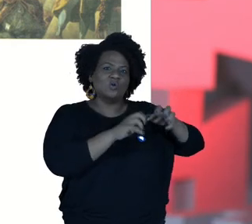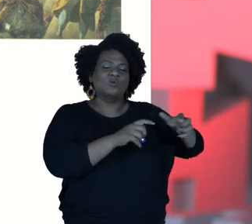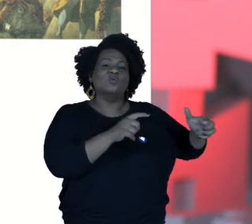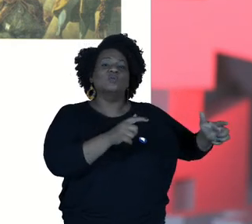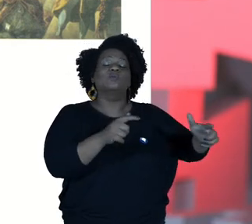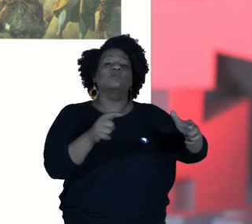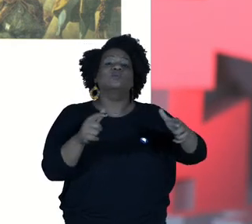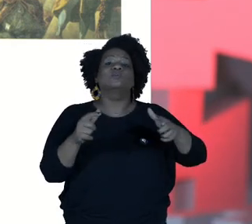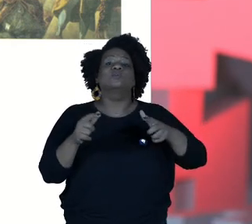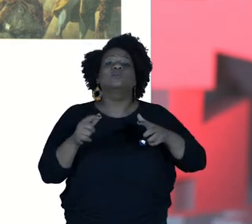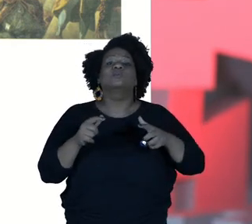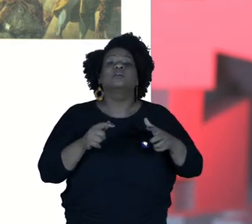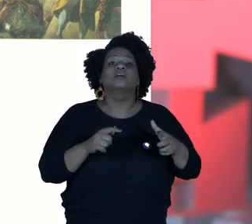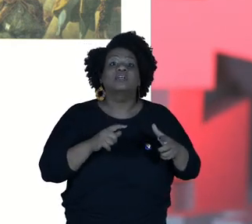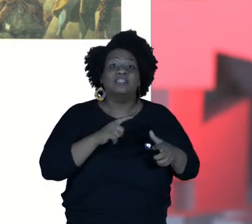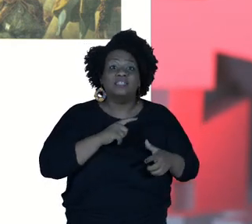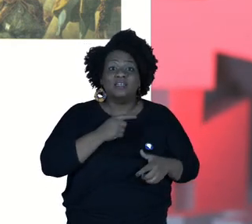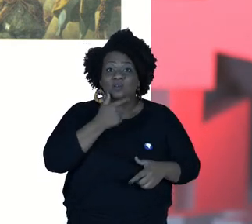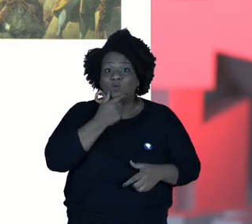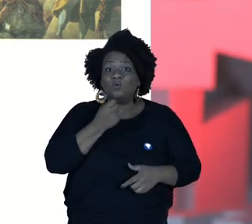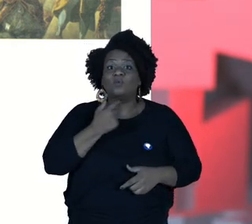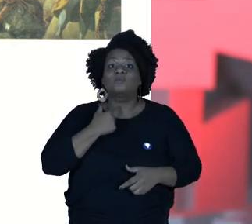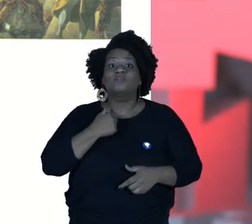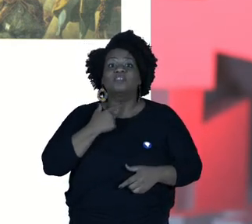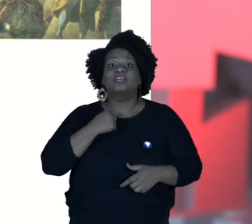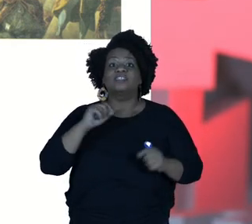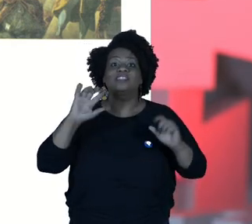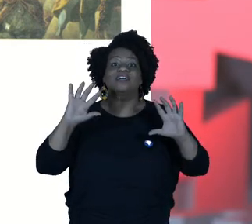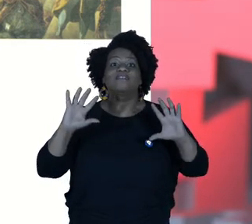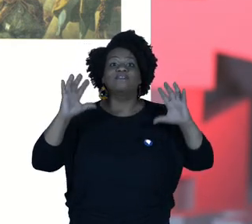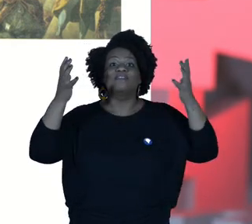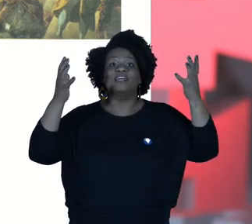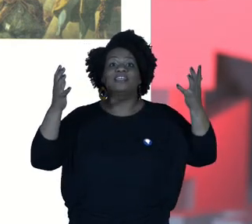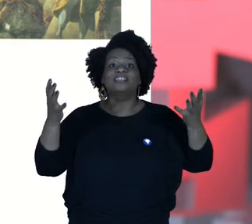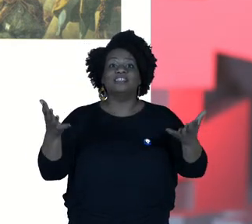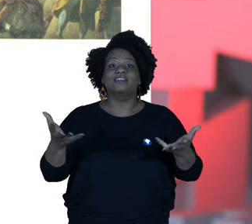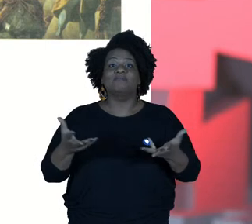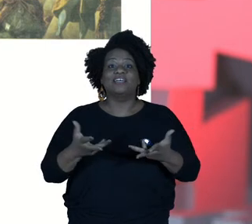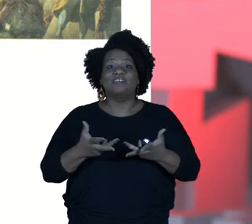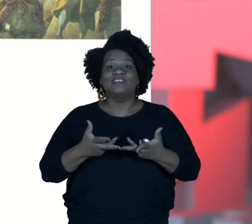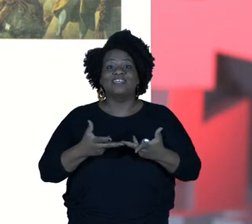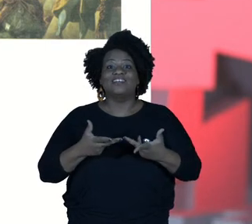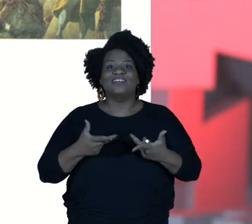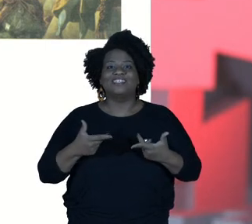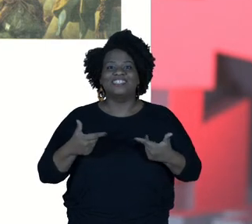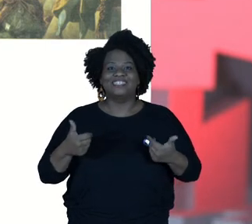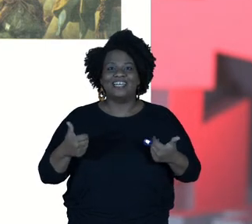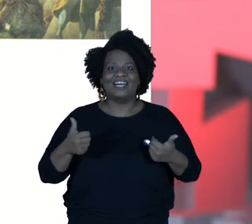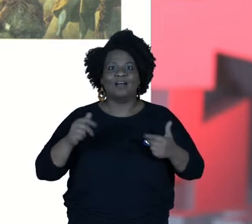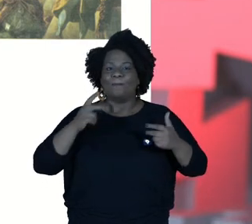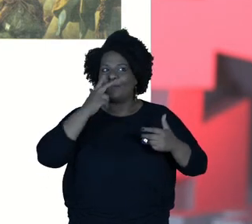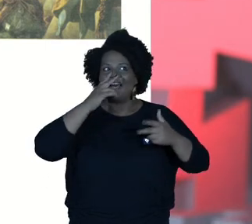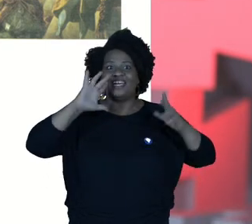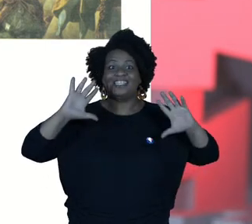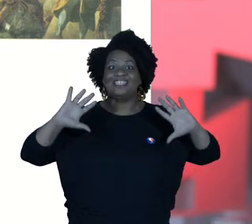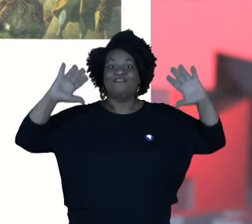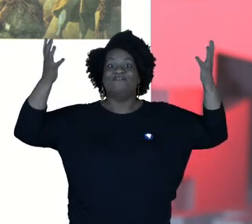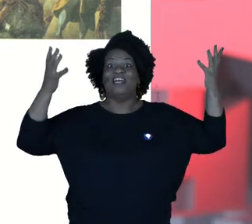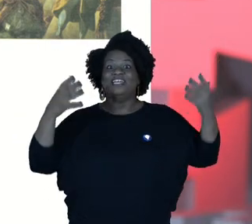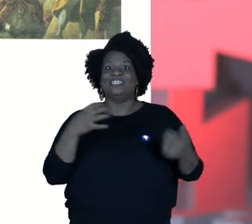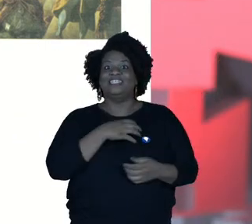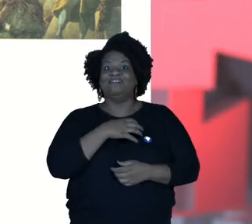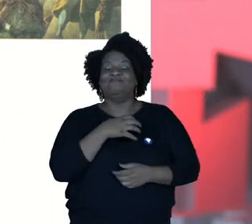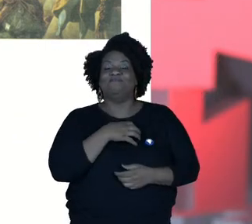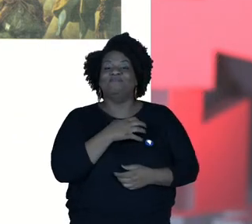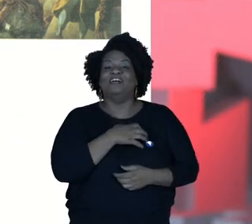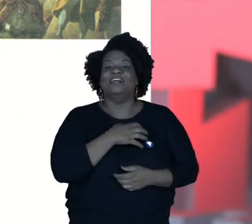A ceia de Tintoretto é uma festa maravilhosa, é uma muvuca. Parece até uma festa baiana, né?